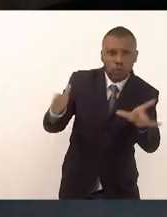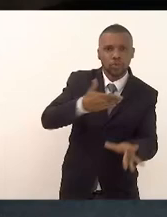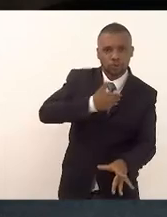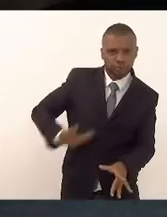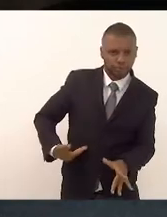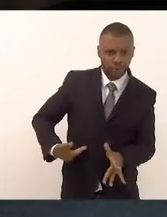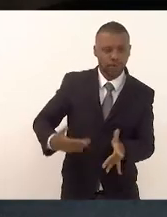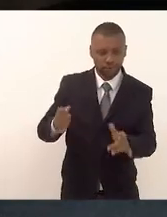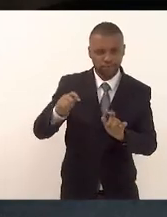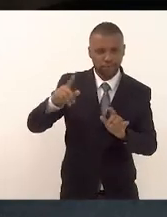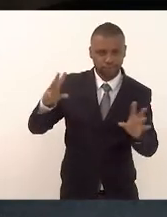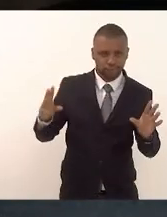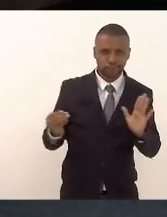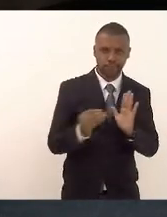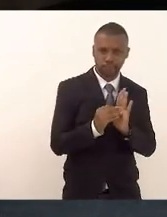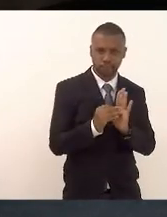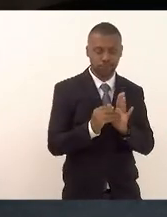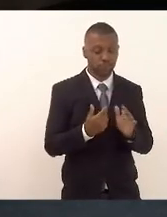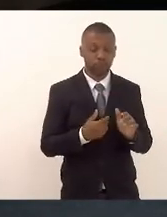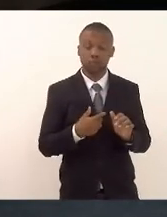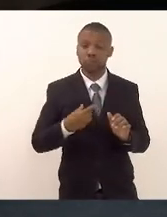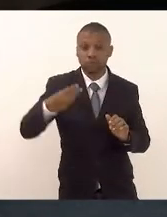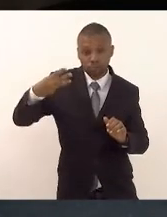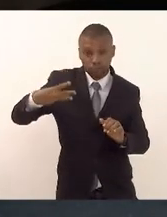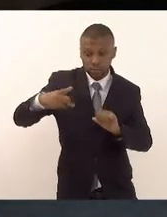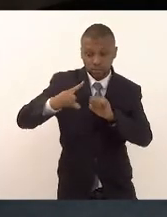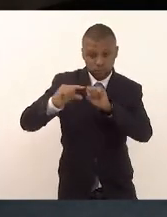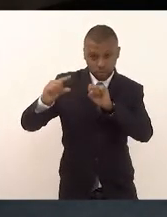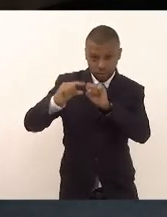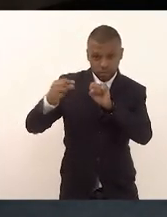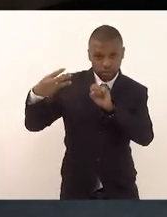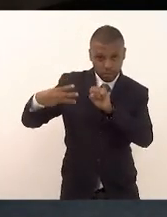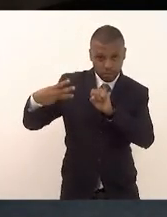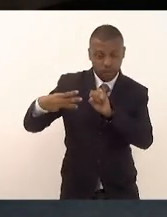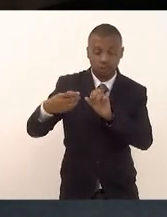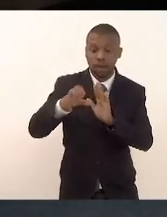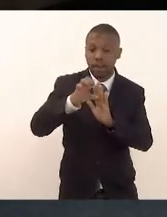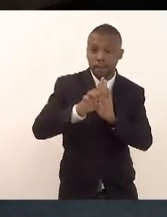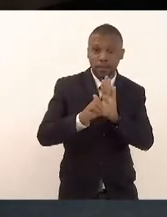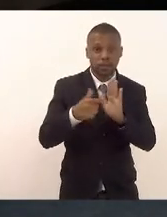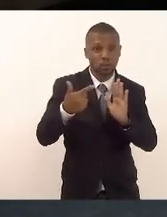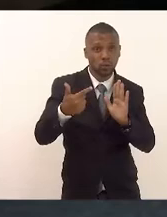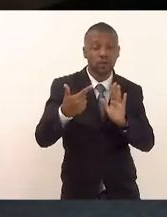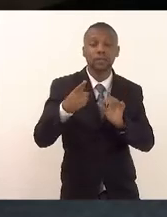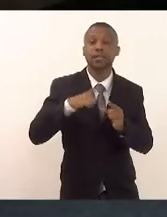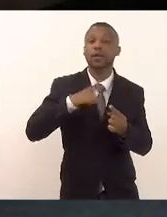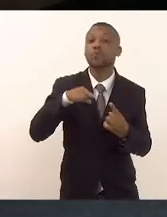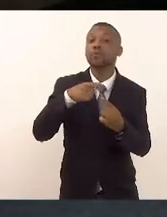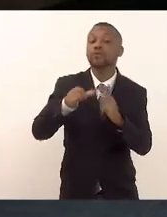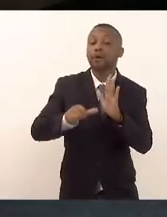artigo 3º, a emenda 2 é modificativa,